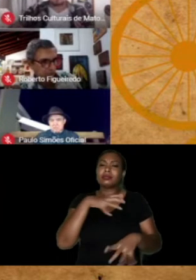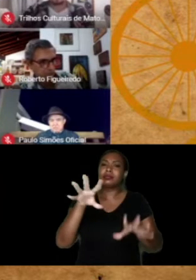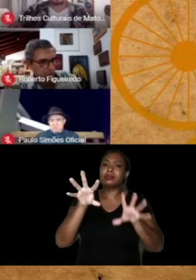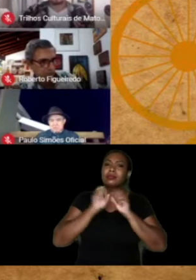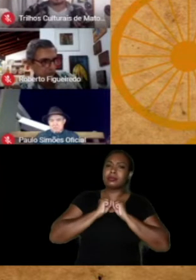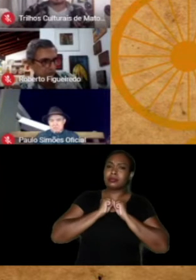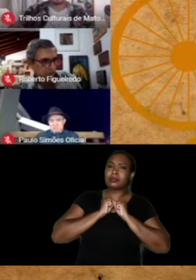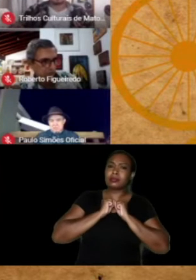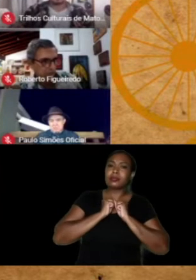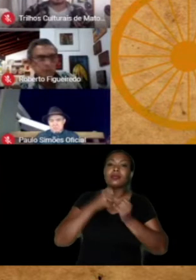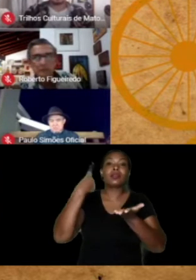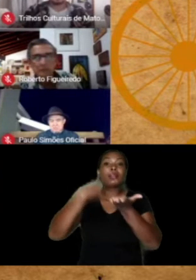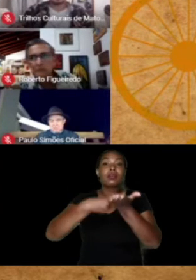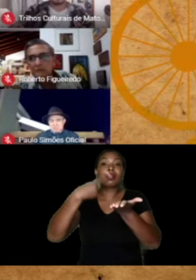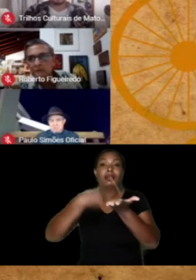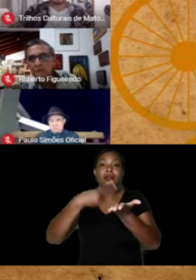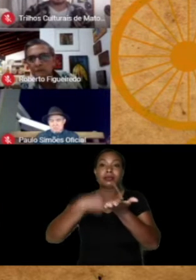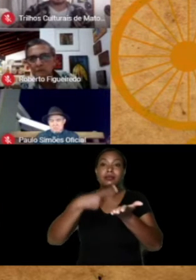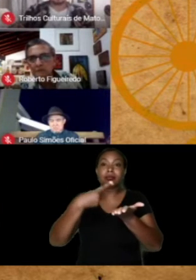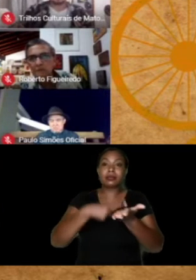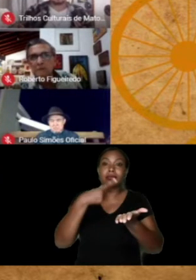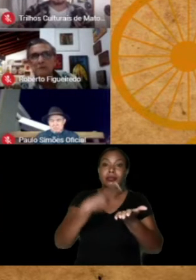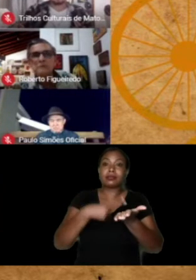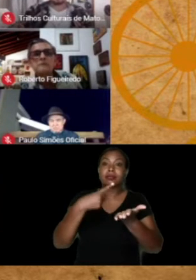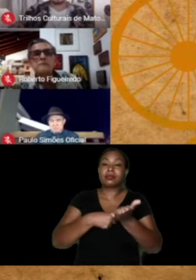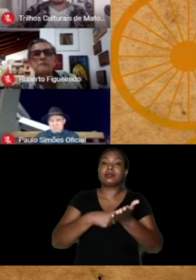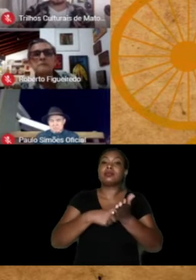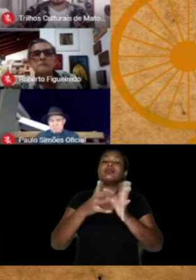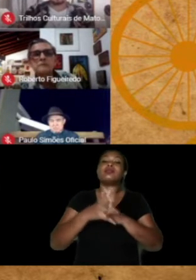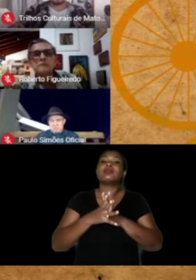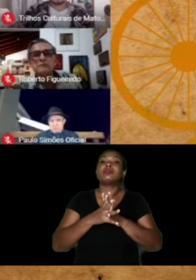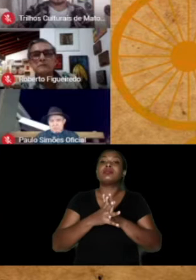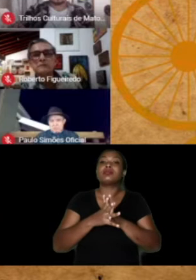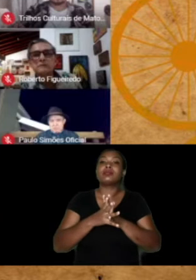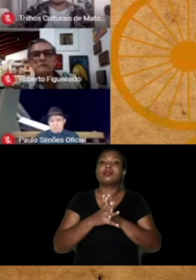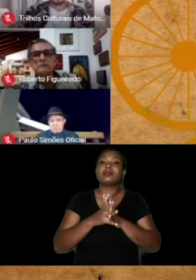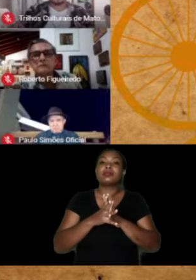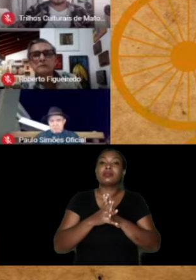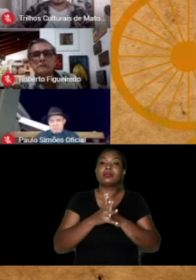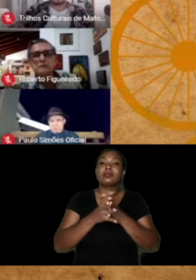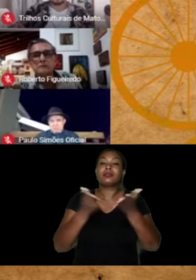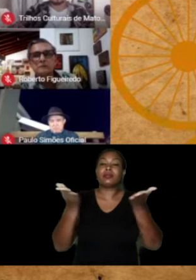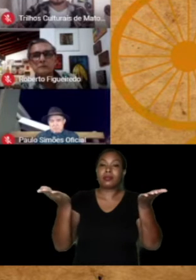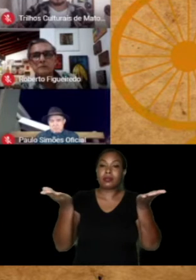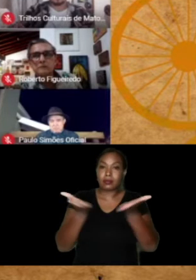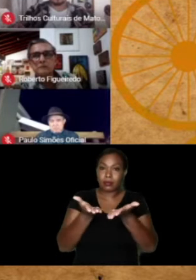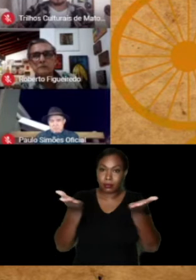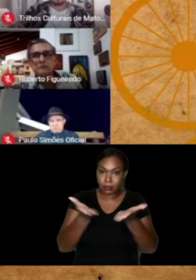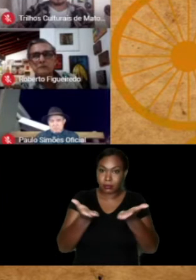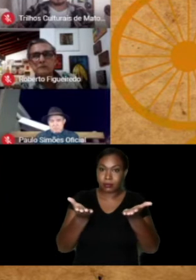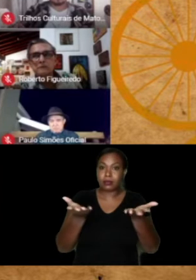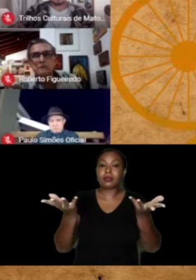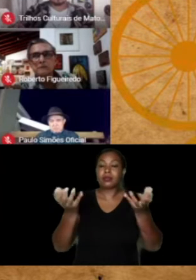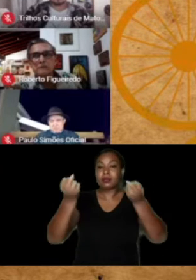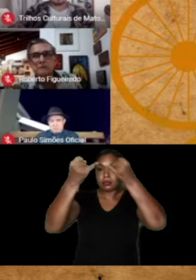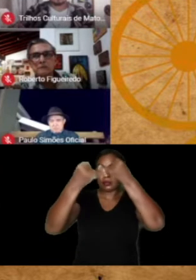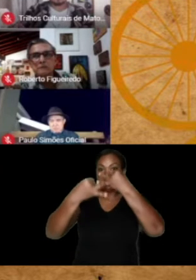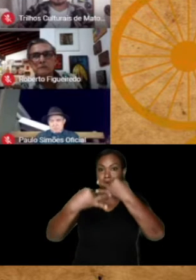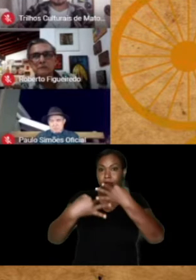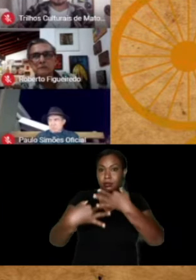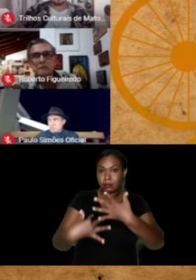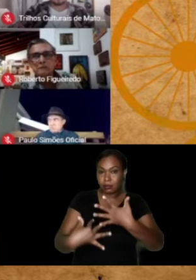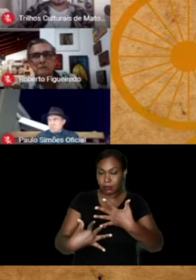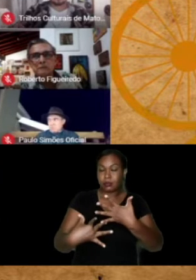um compromisso na transmissão, e aqui a oralidade, ela é muito